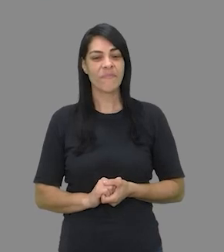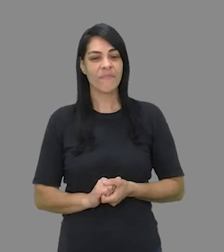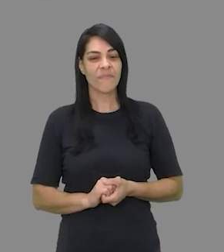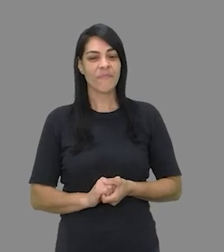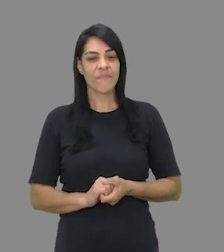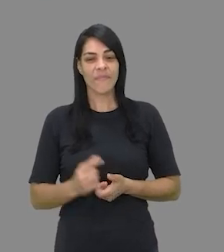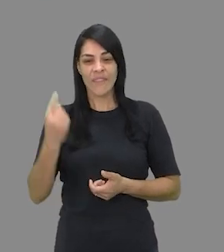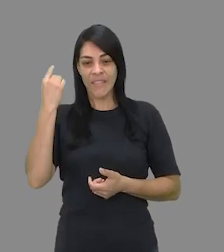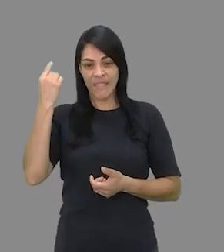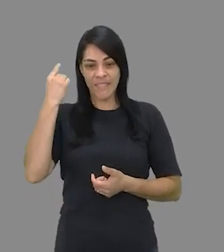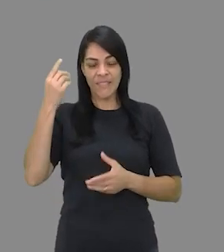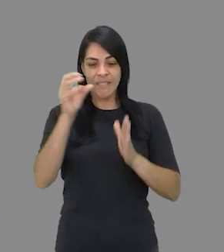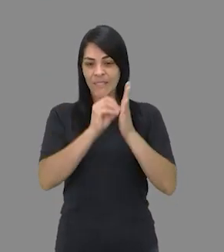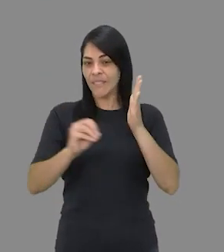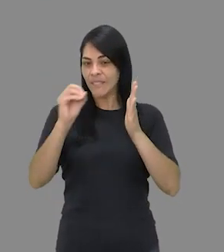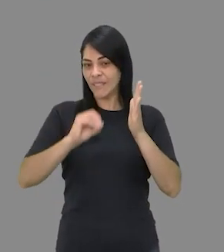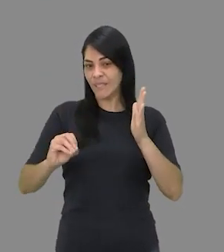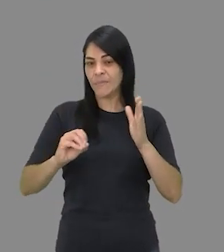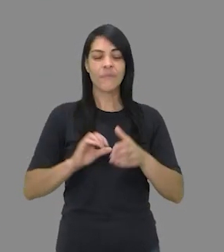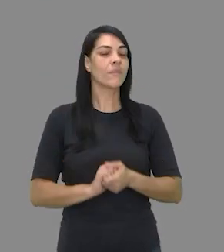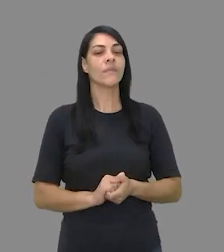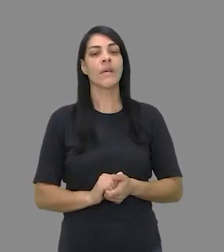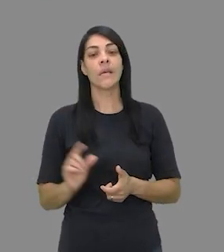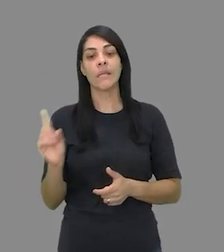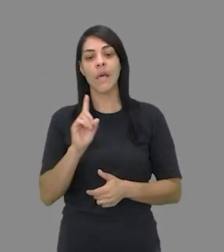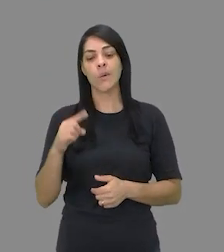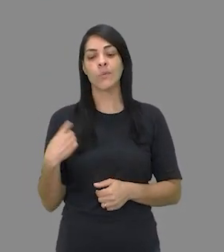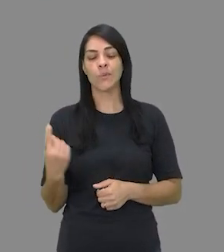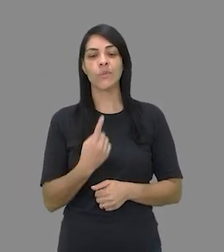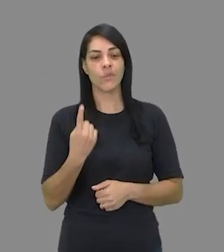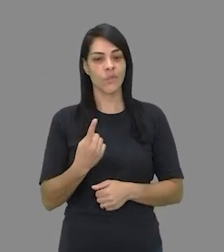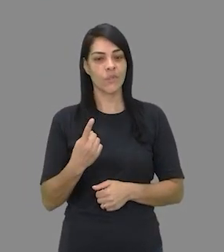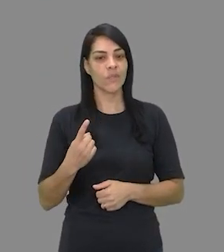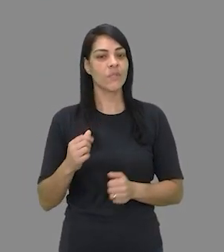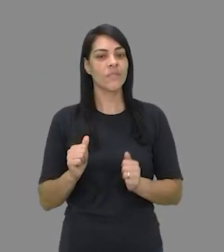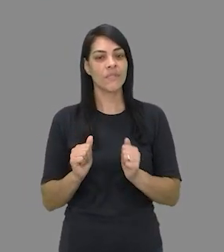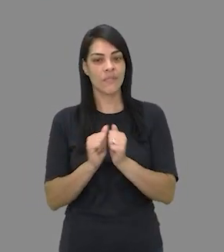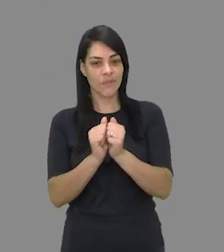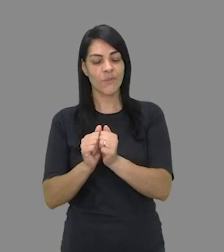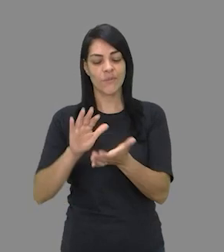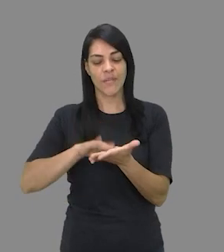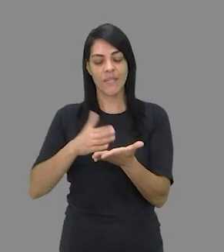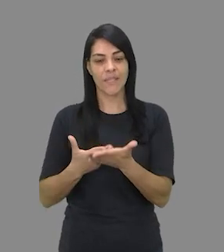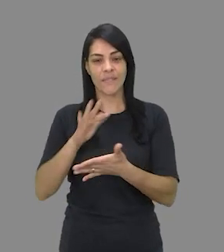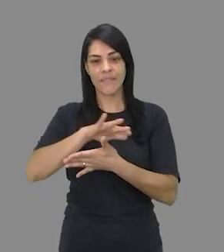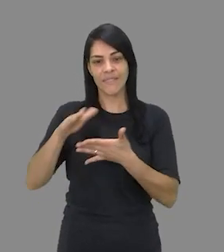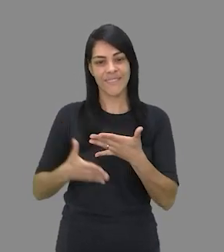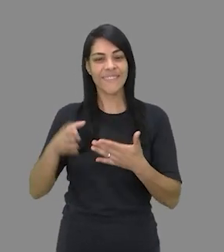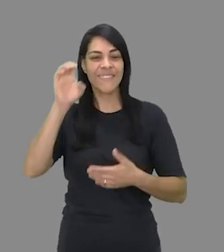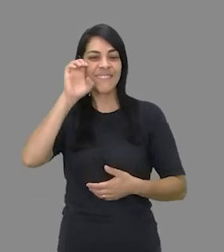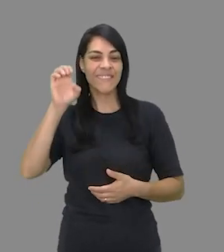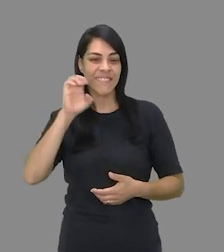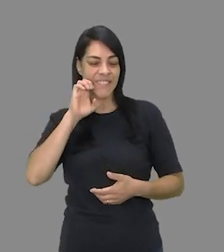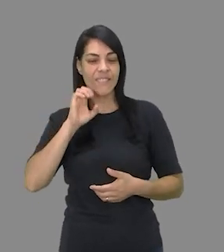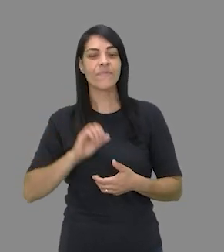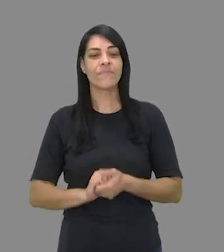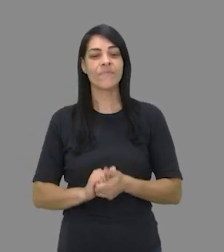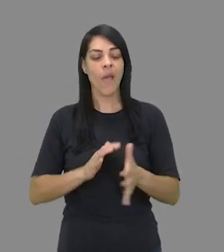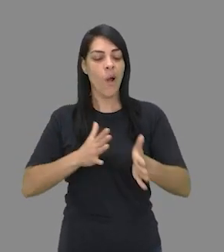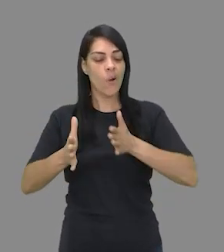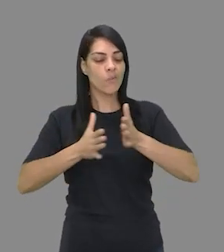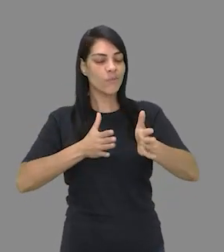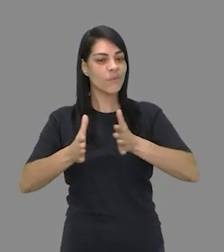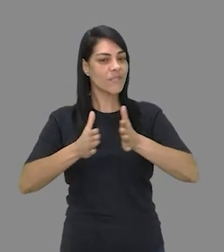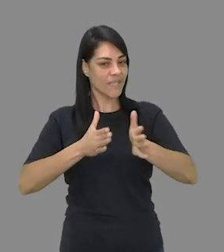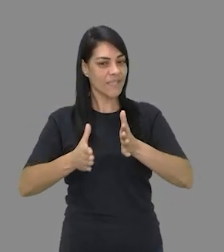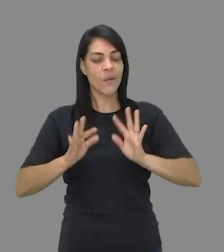cenário atrás do Centro de Mídias, ok? Eu não estou sozinha, estou com a intérprete de Libras, Elisângela, que leva a minha voz onde